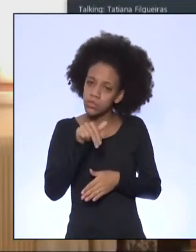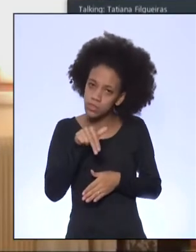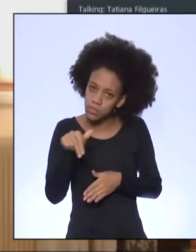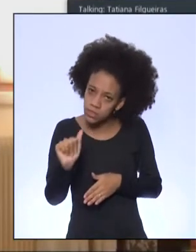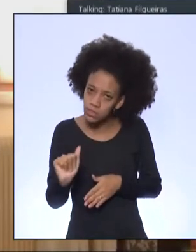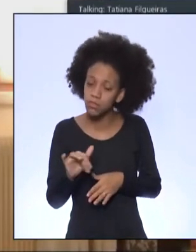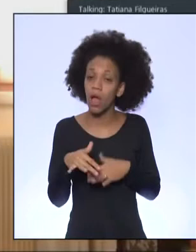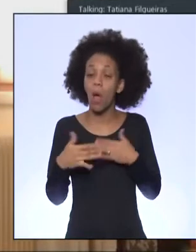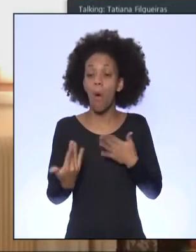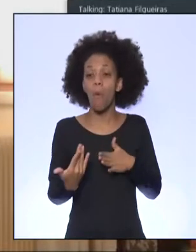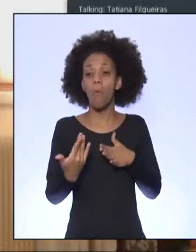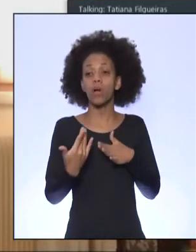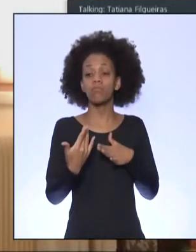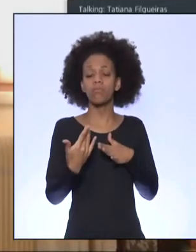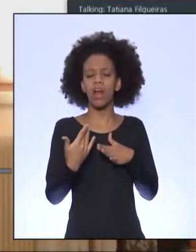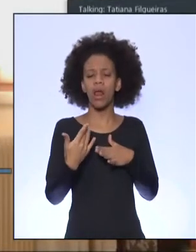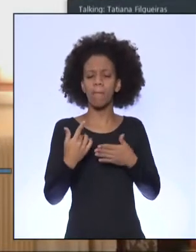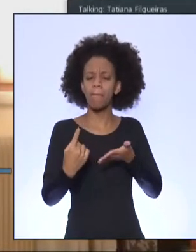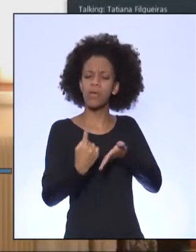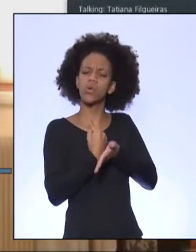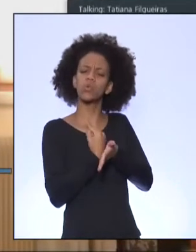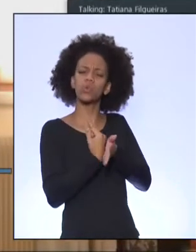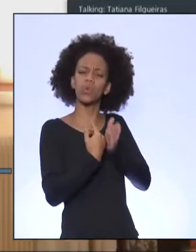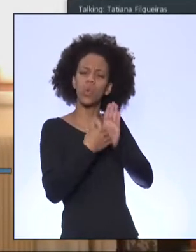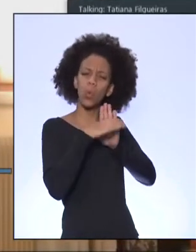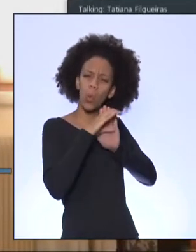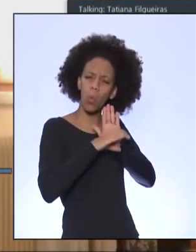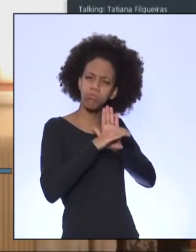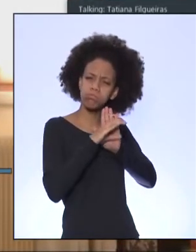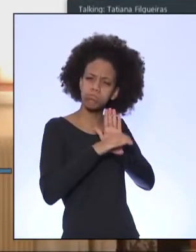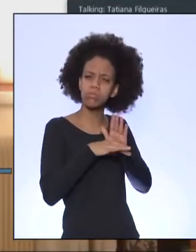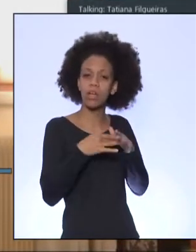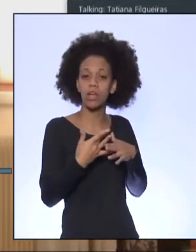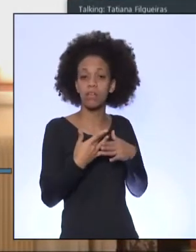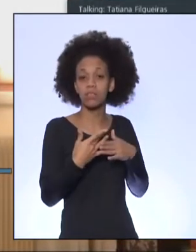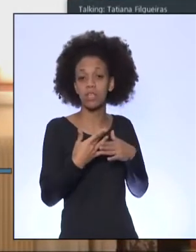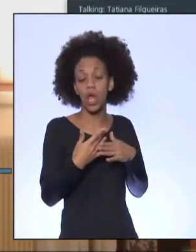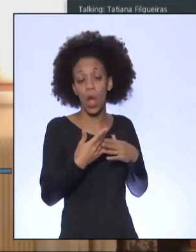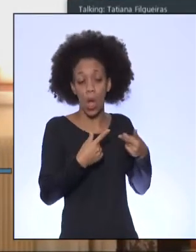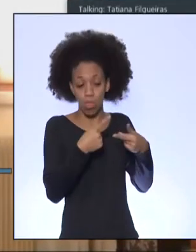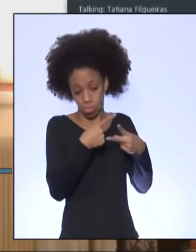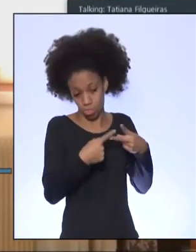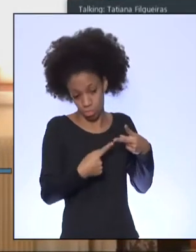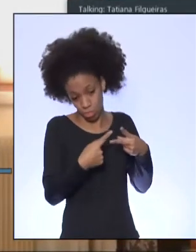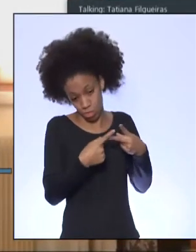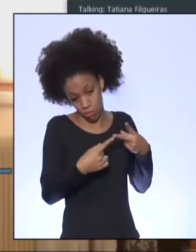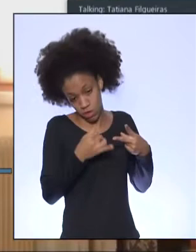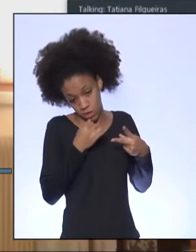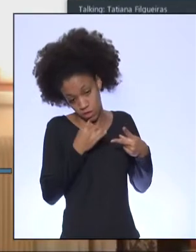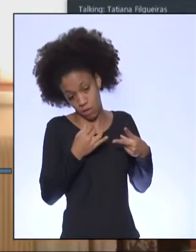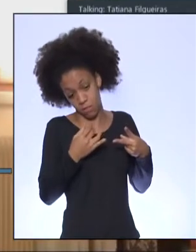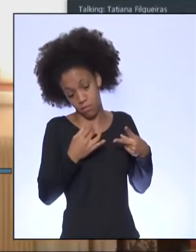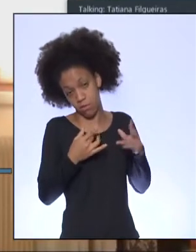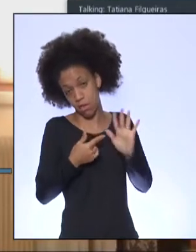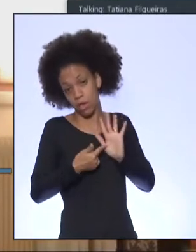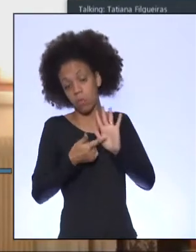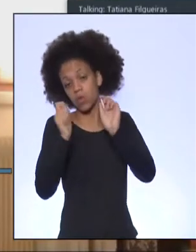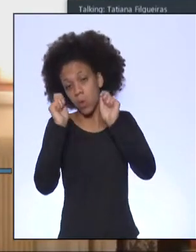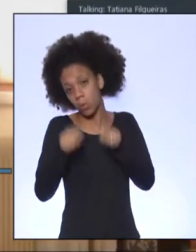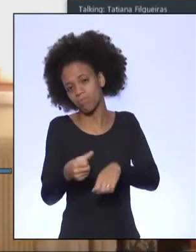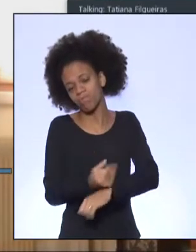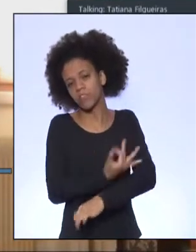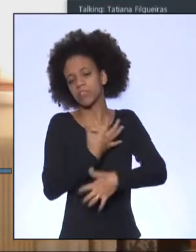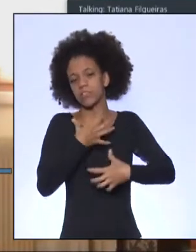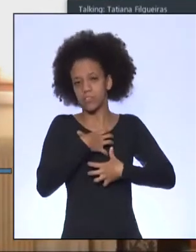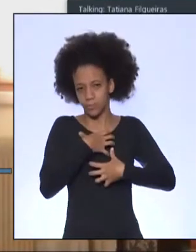eu exatamente quis que ela ressaltasse as duas características que mostram, né, para vocês como as competências